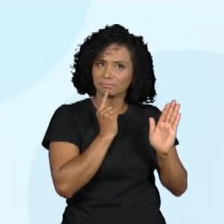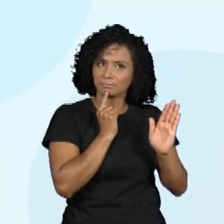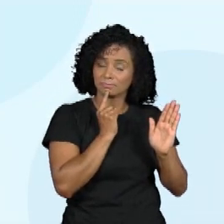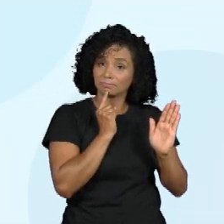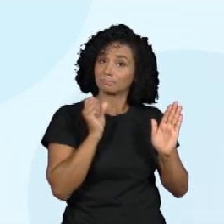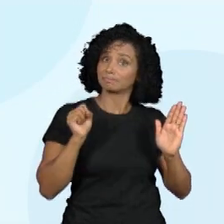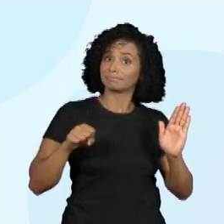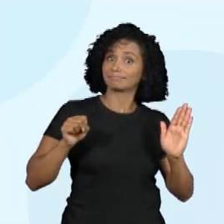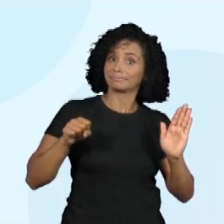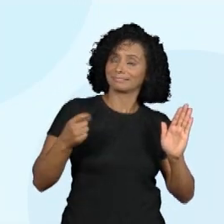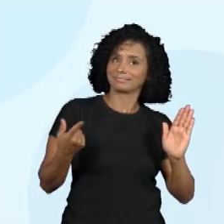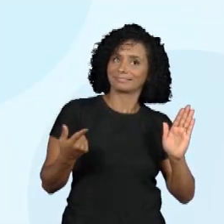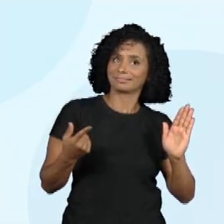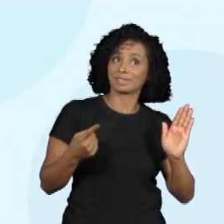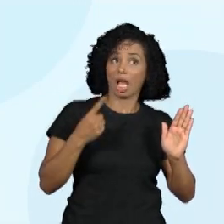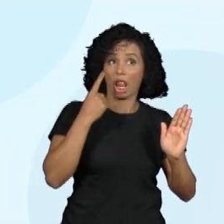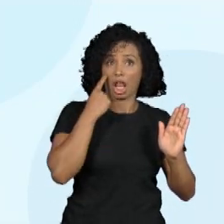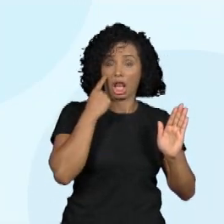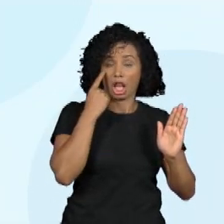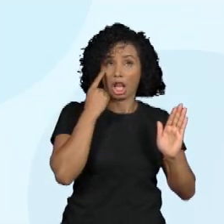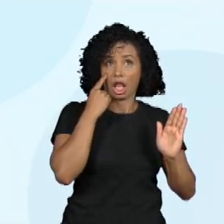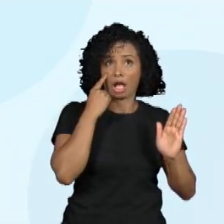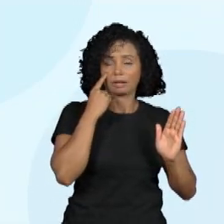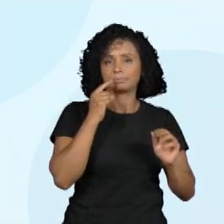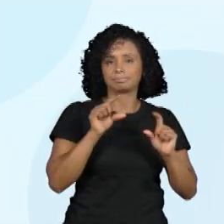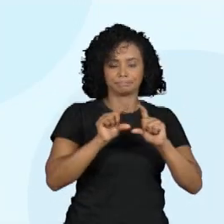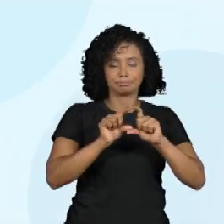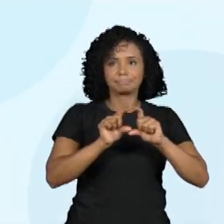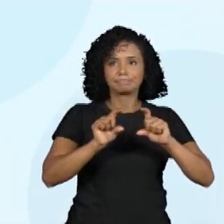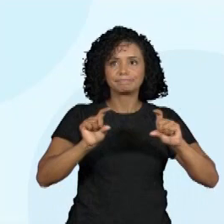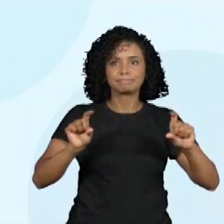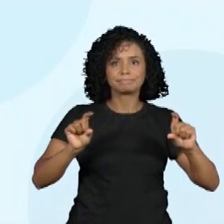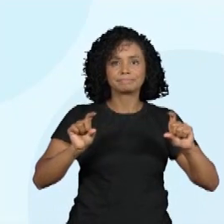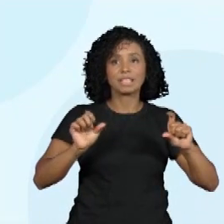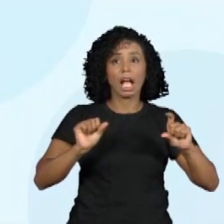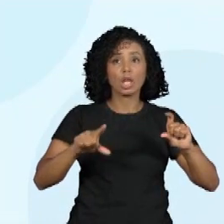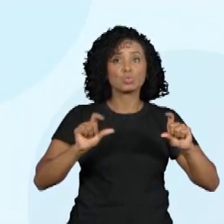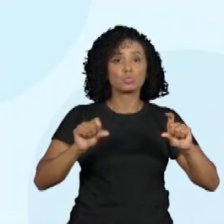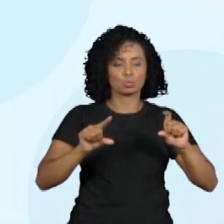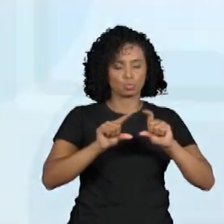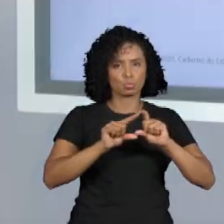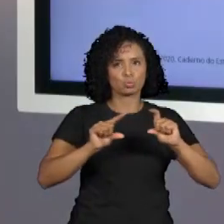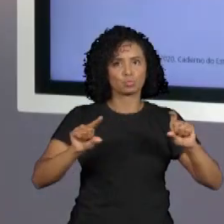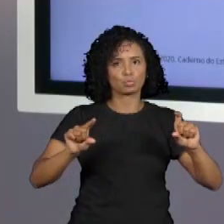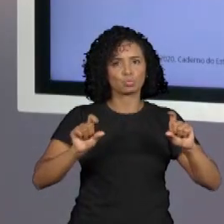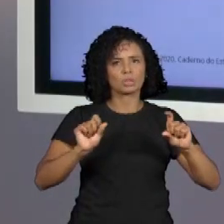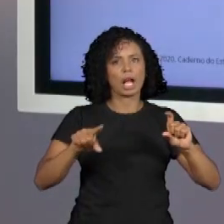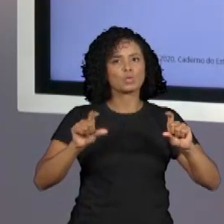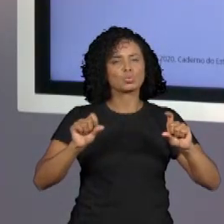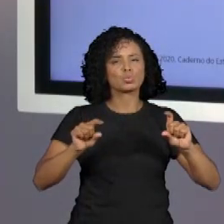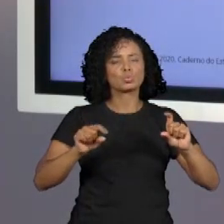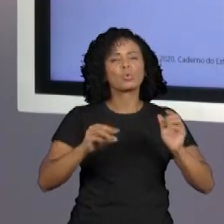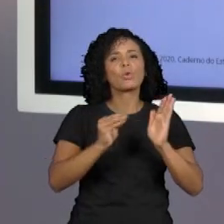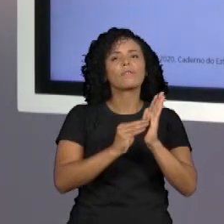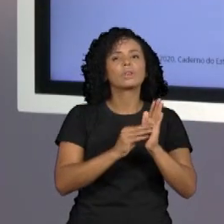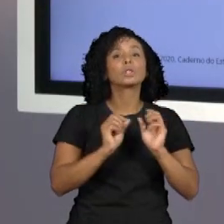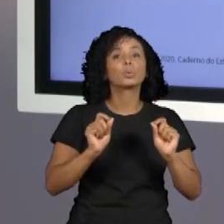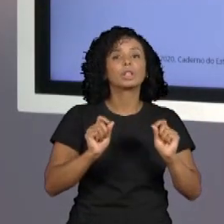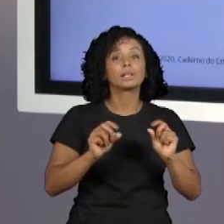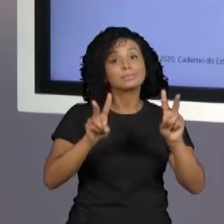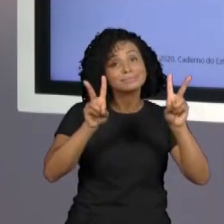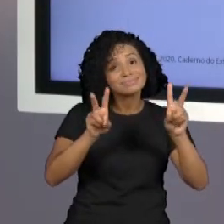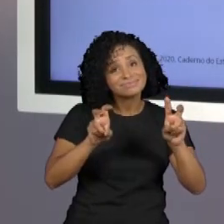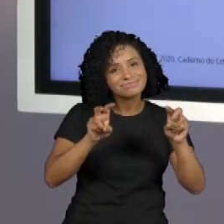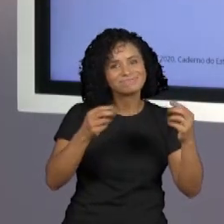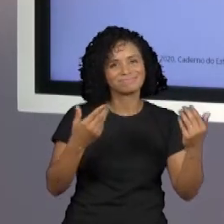Isso mesmo, essa barra em azul está indicando que está faltando o título. E como foi identificado a